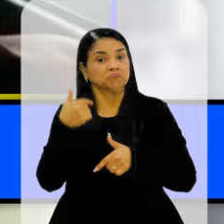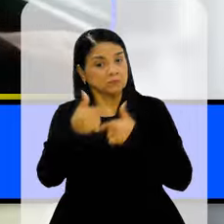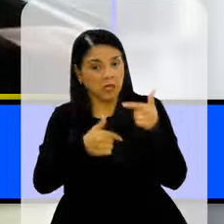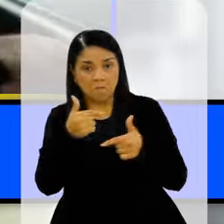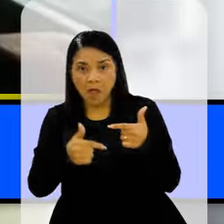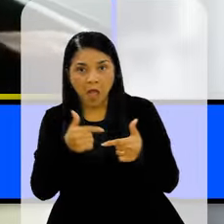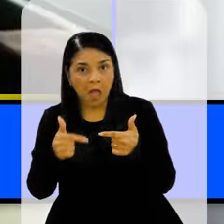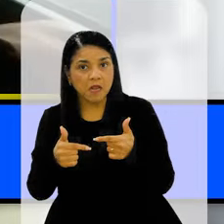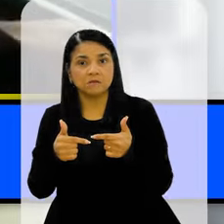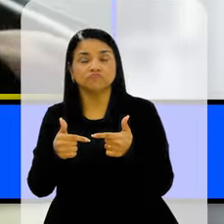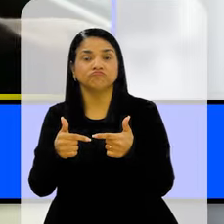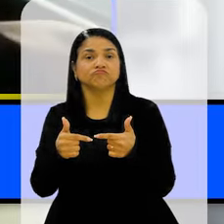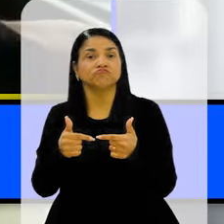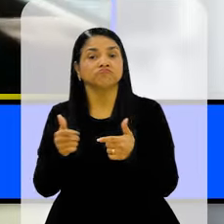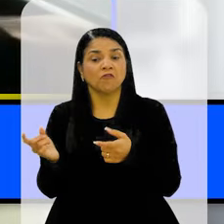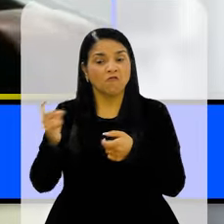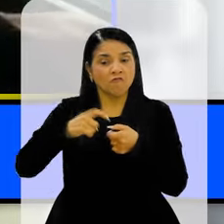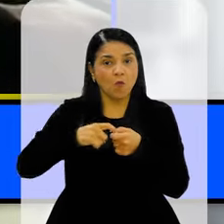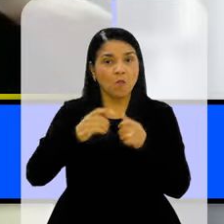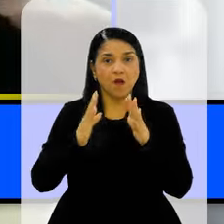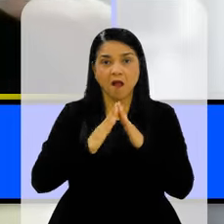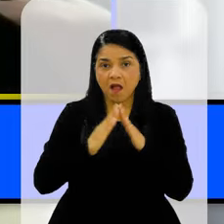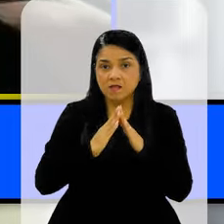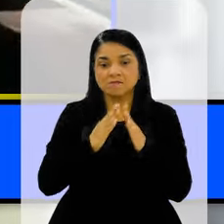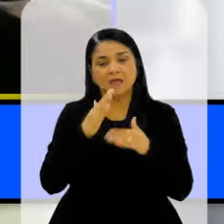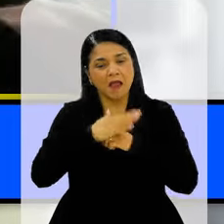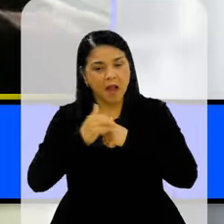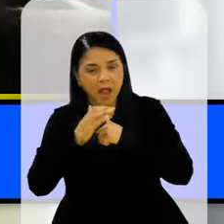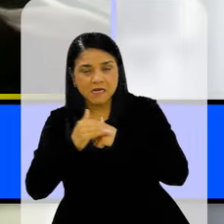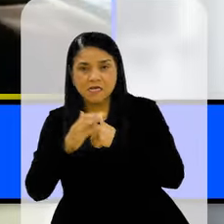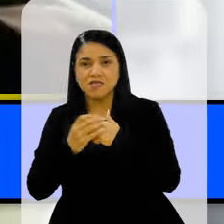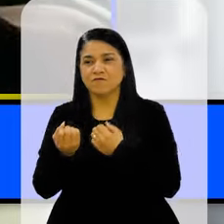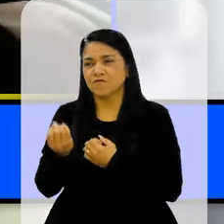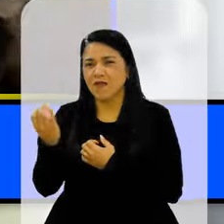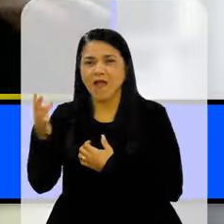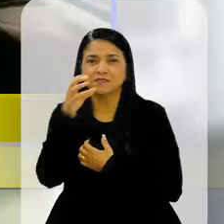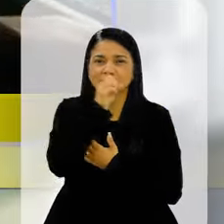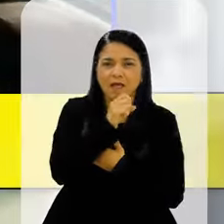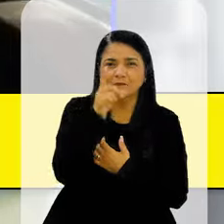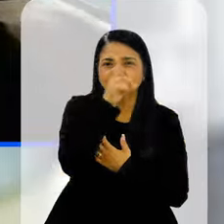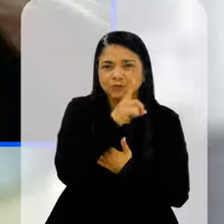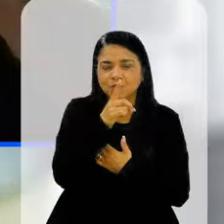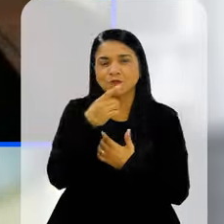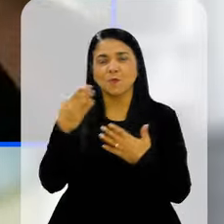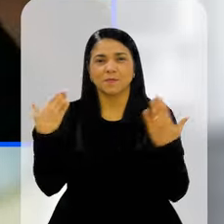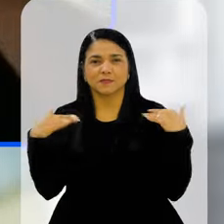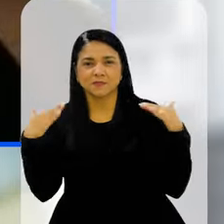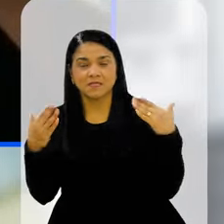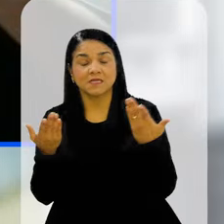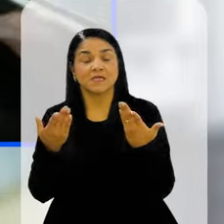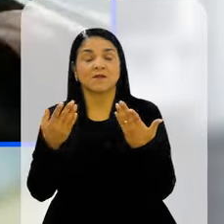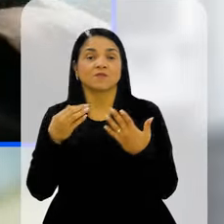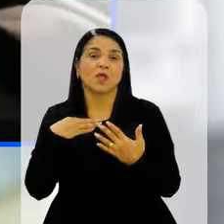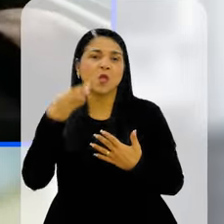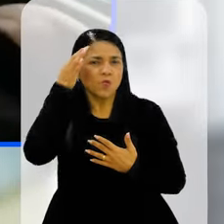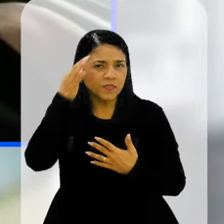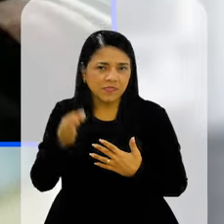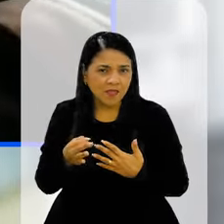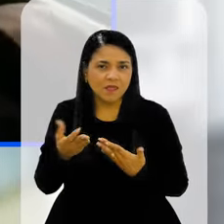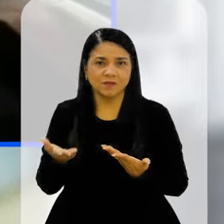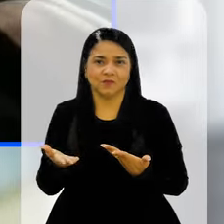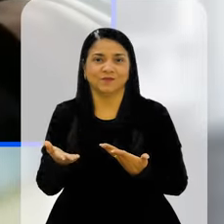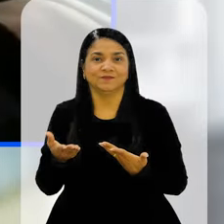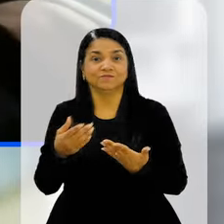cara, não tem trabalho, não tem problema. Você vai trabalhar, você vai chegar em casa, você vai dar amor para ele. Final de semana você vai estar com ele, você vai viajar com ele, melhor do que ele ficar no abrigo. Só que